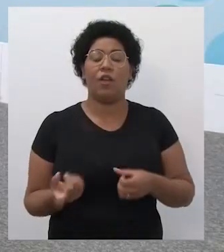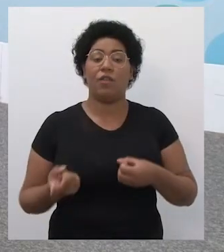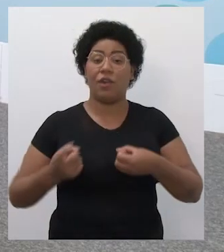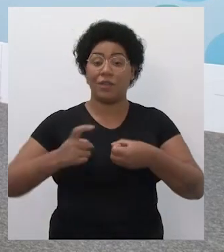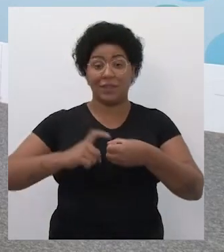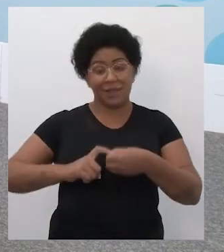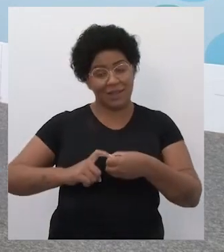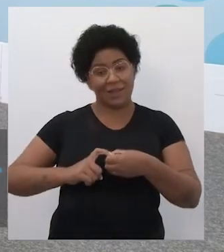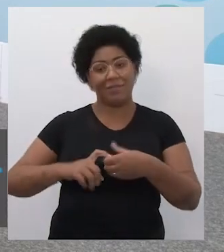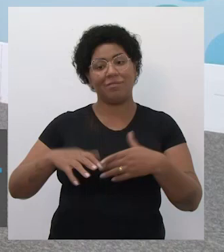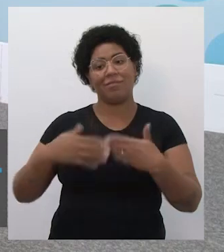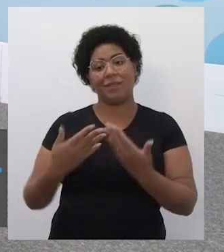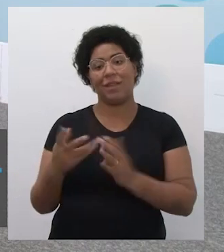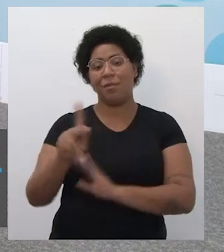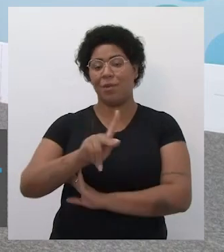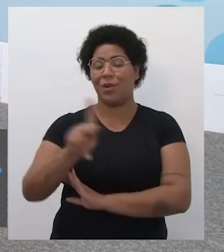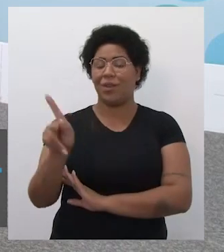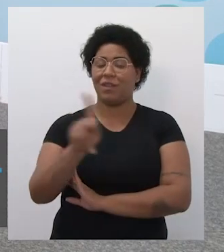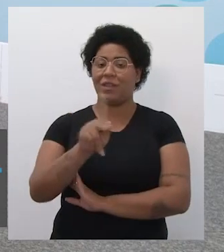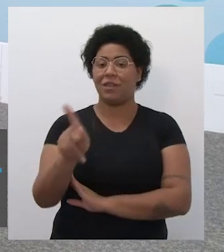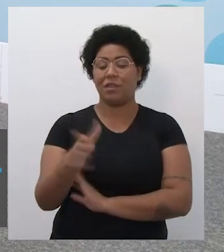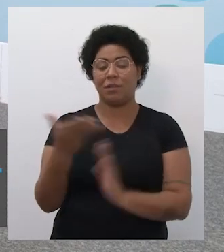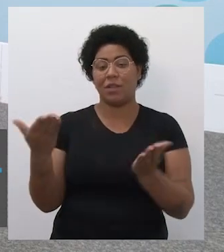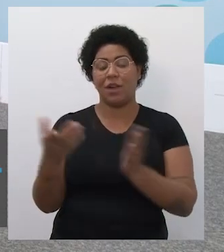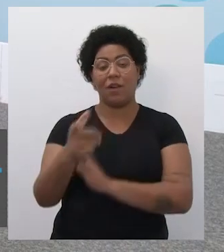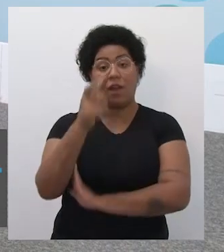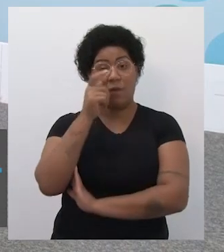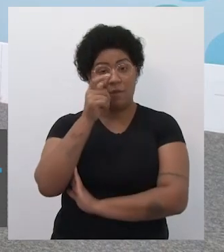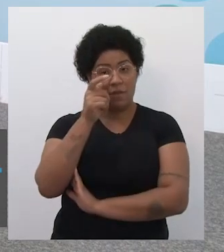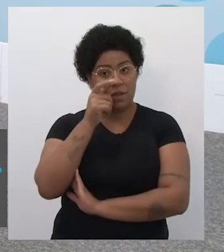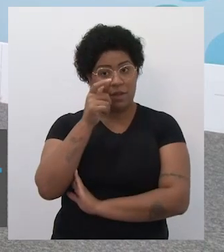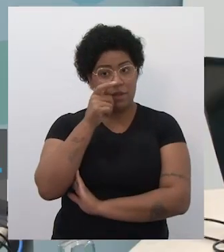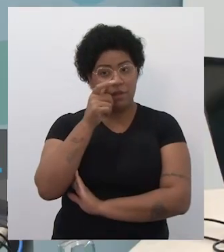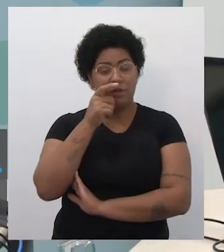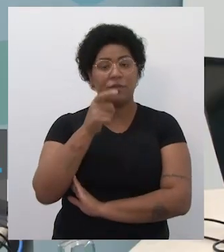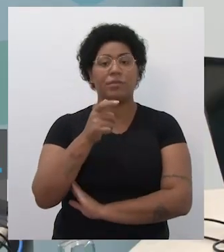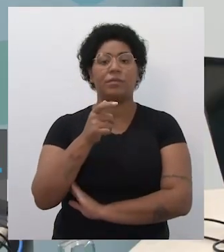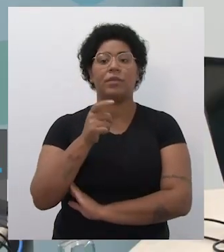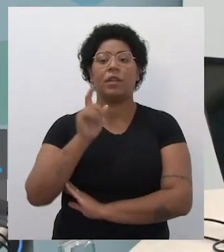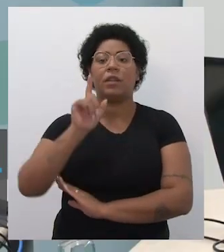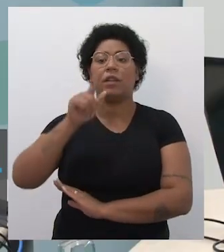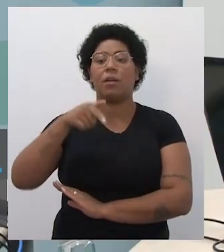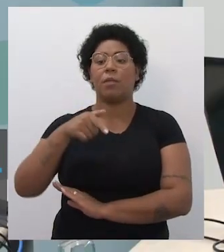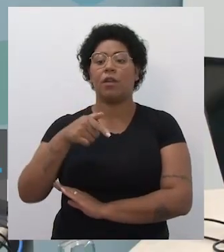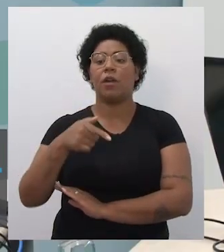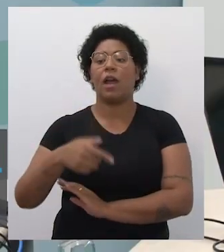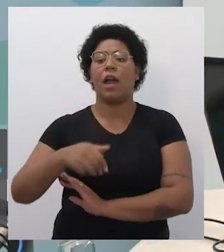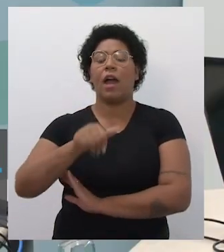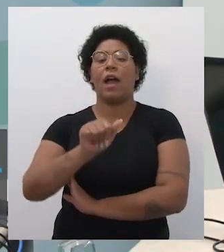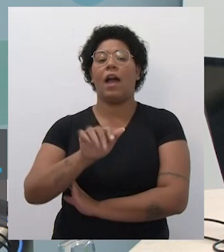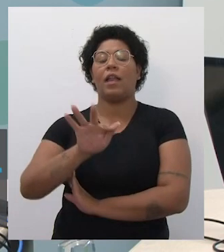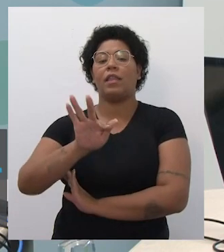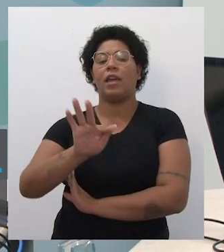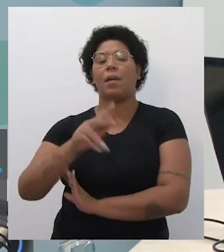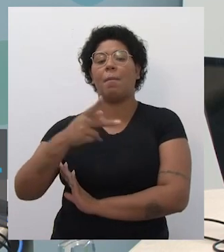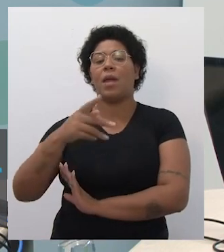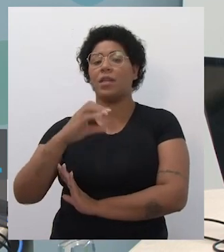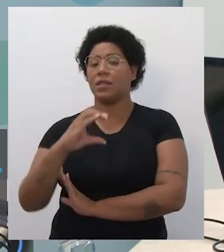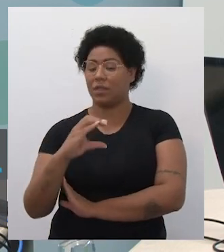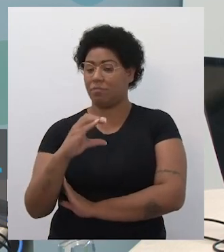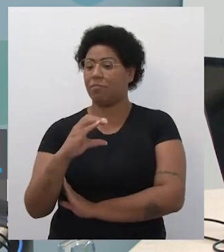Muito bem, queridos professores, voltamos ao vivo aqui, lembrando que nós estamos no nosso ATPC de linguagem para todos os